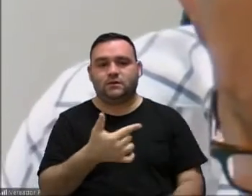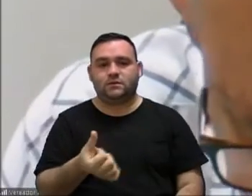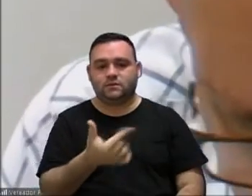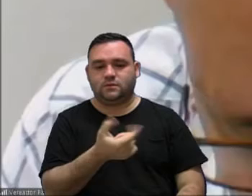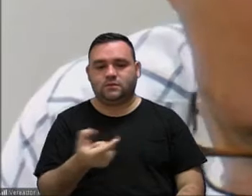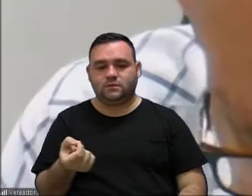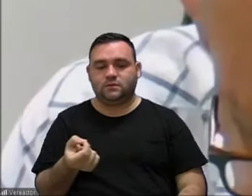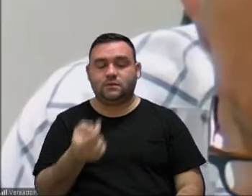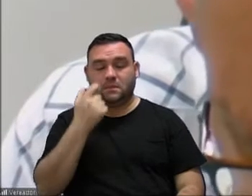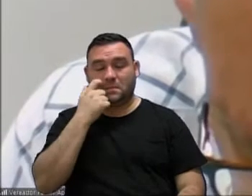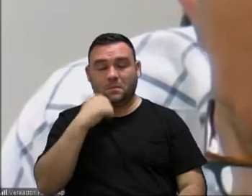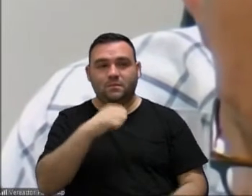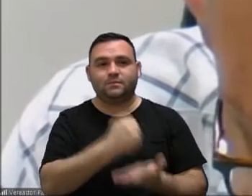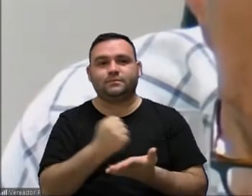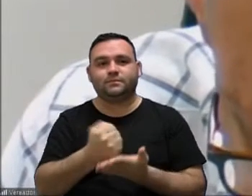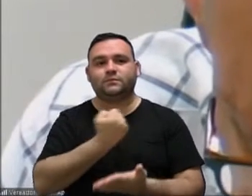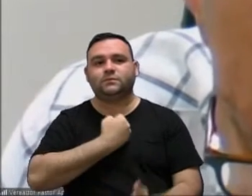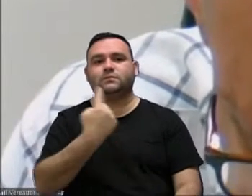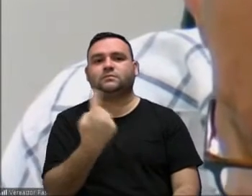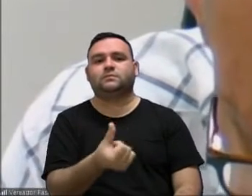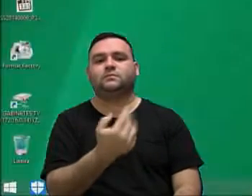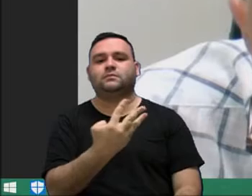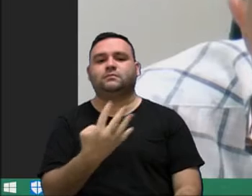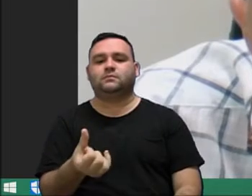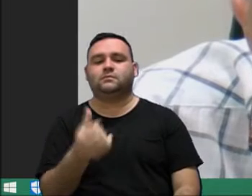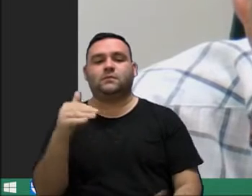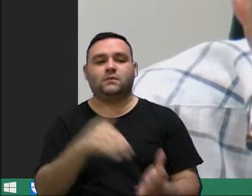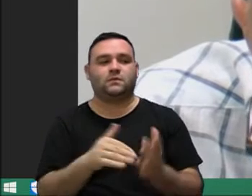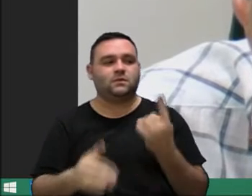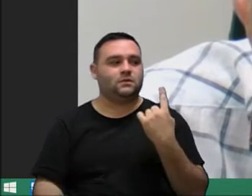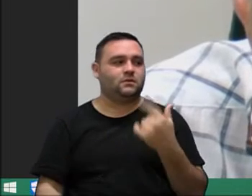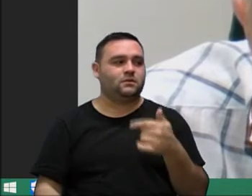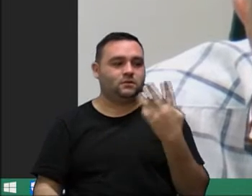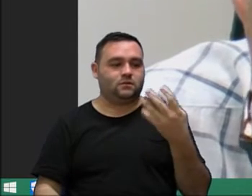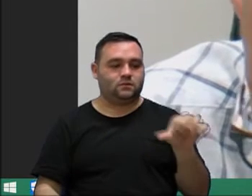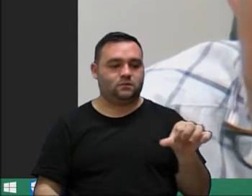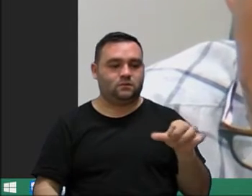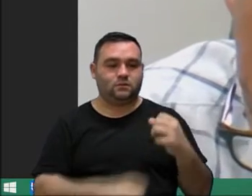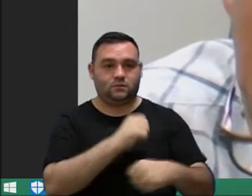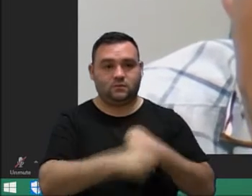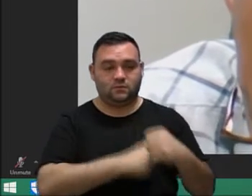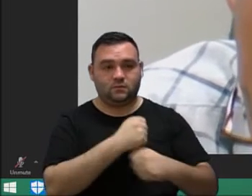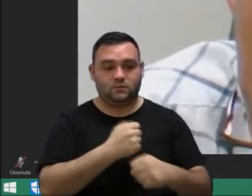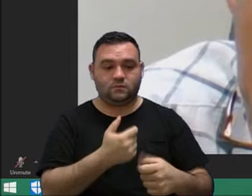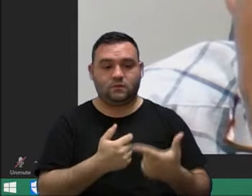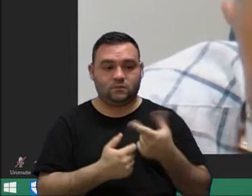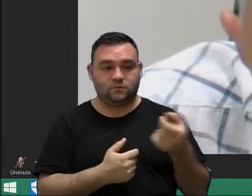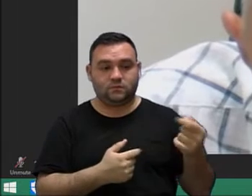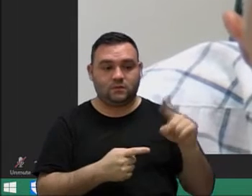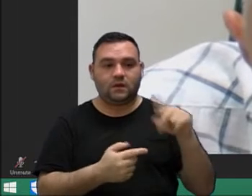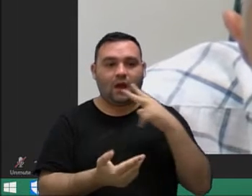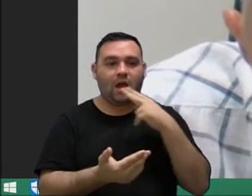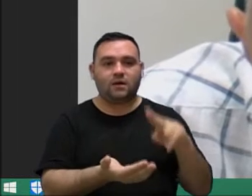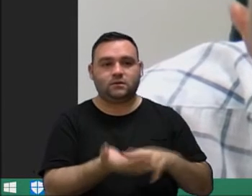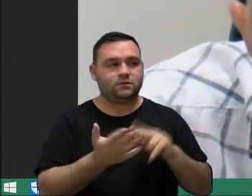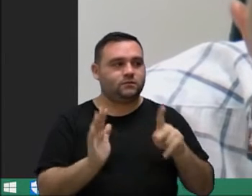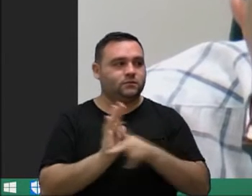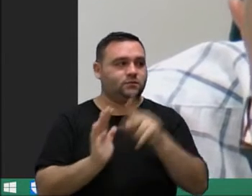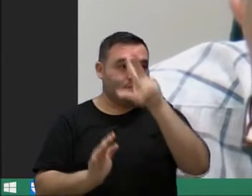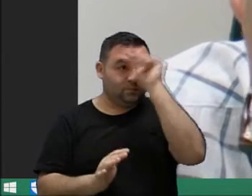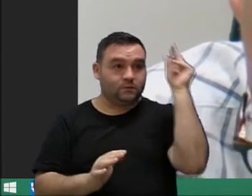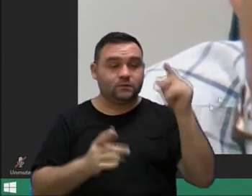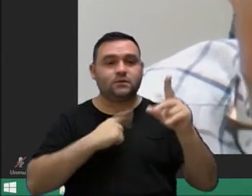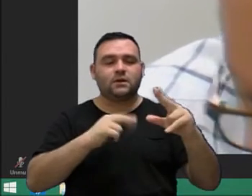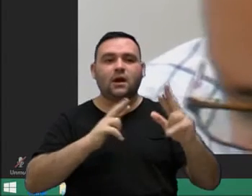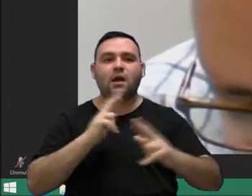2020, protocolo do número 1646 ao 1649 de 2020, ofício da Prefeitura Municipal de Sulacá,